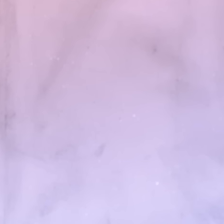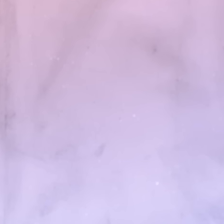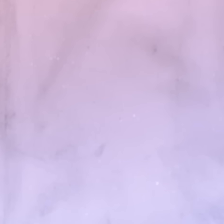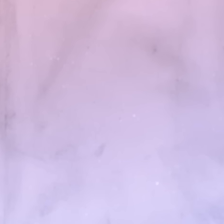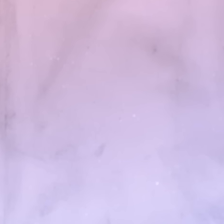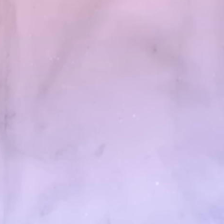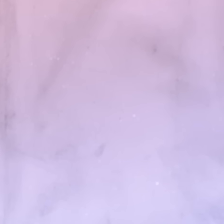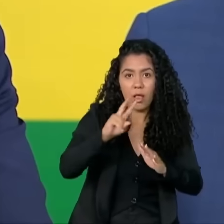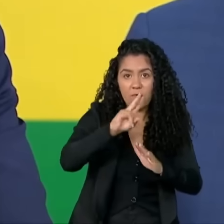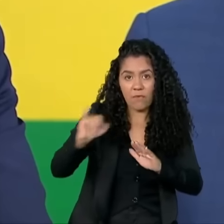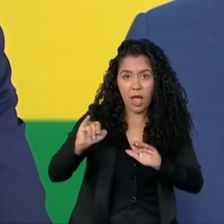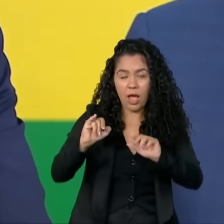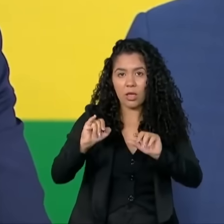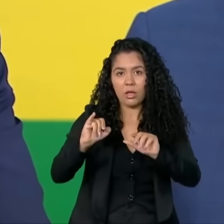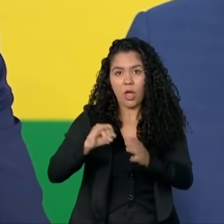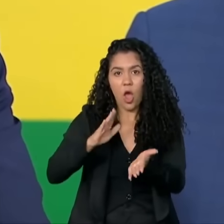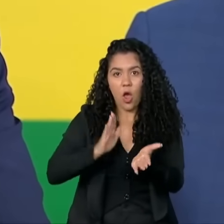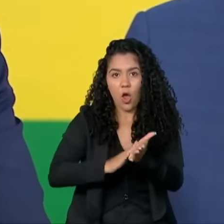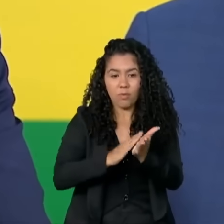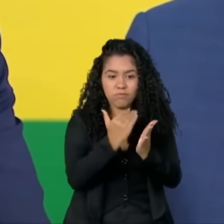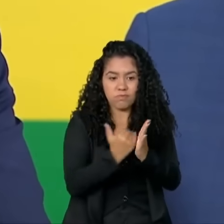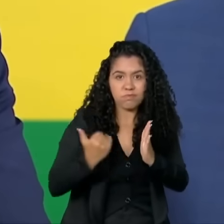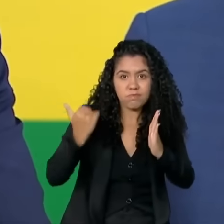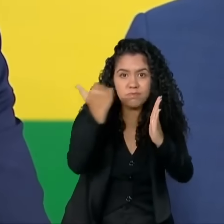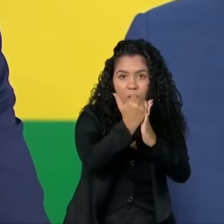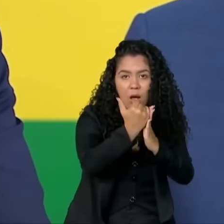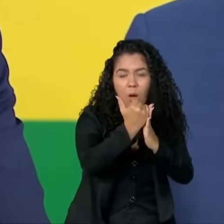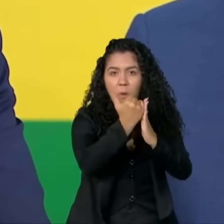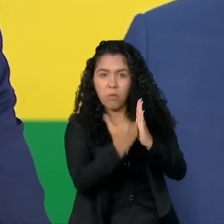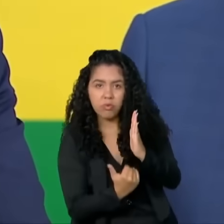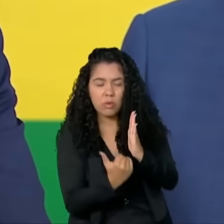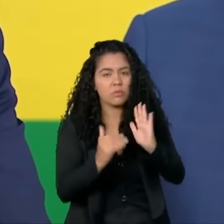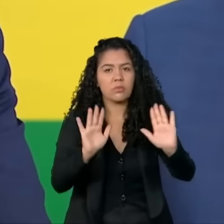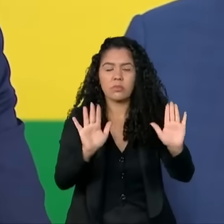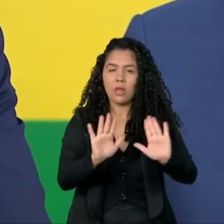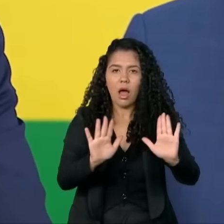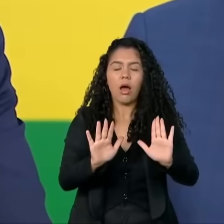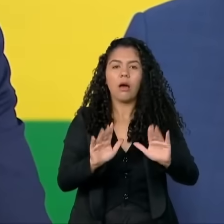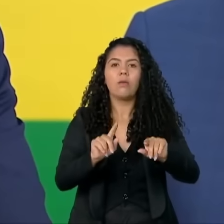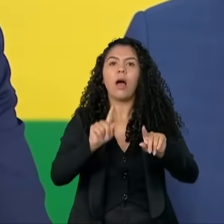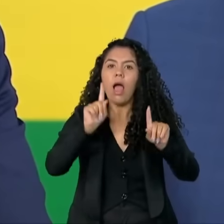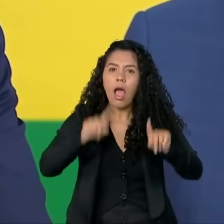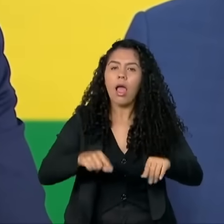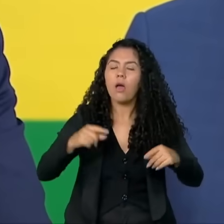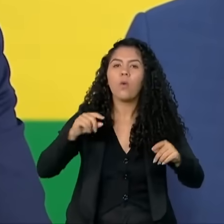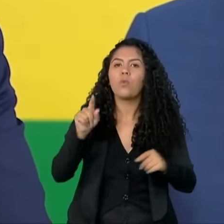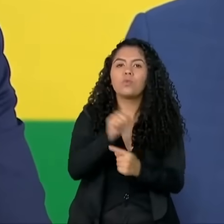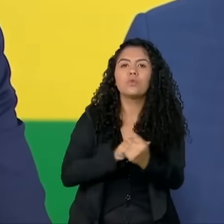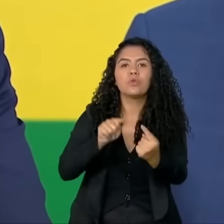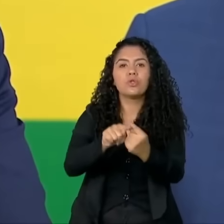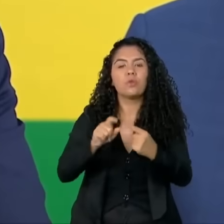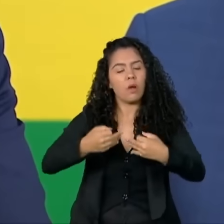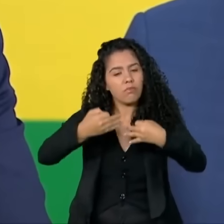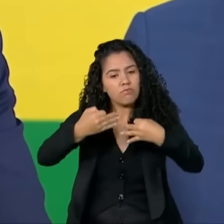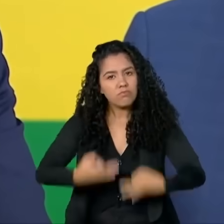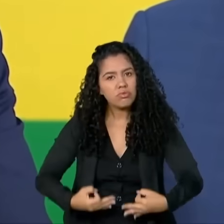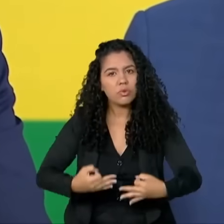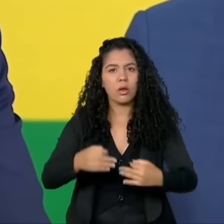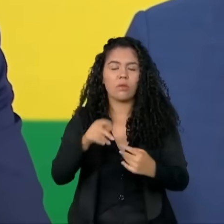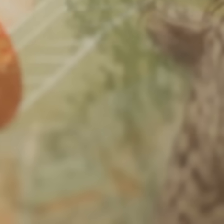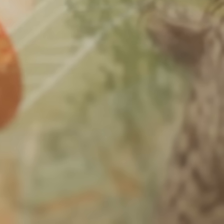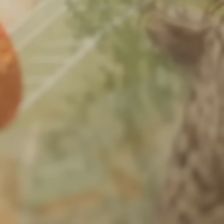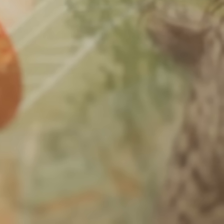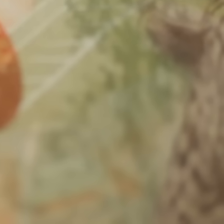a arrecadação do governo. O objetivo da reforma tributária é buscar eficiência e justiça tributária. Essa é a